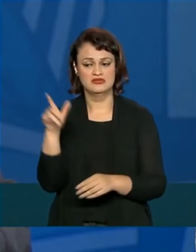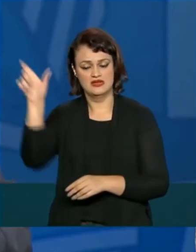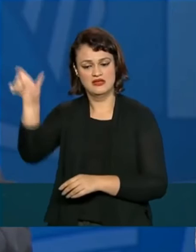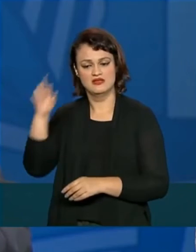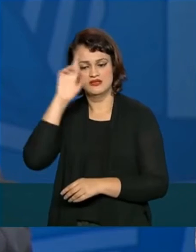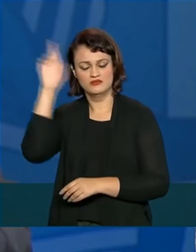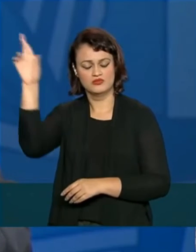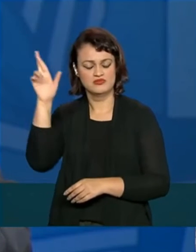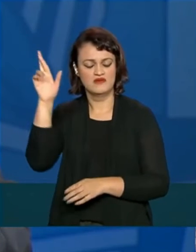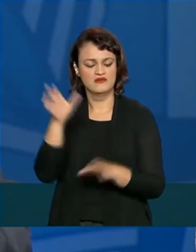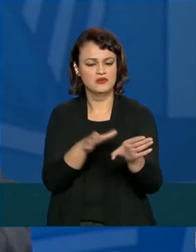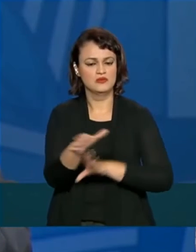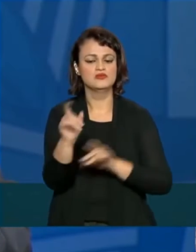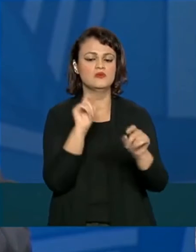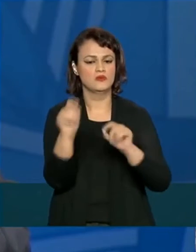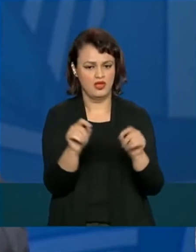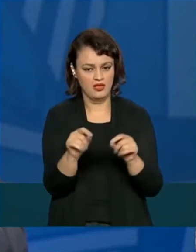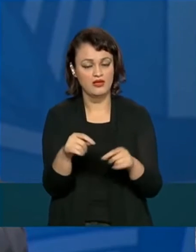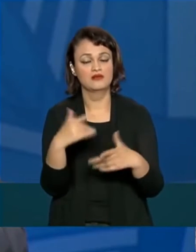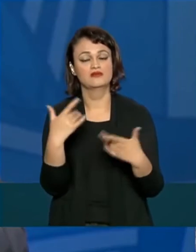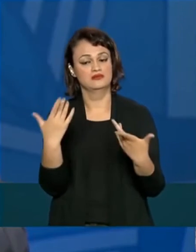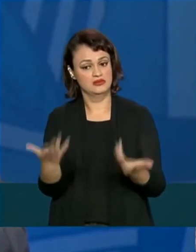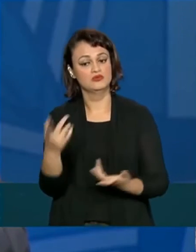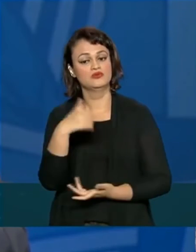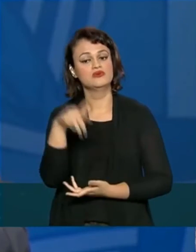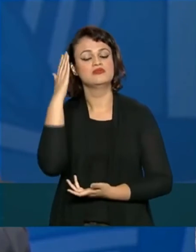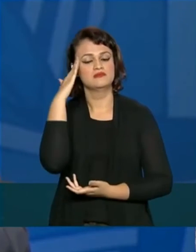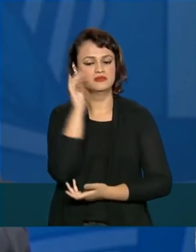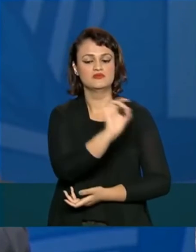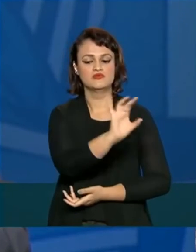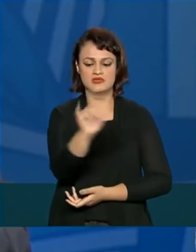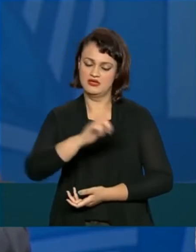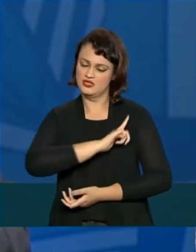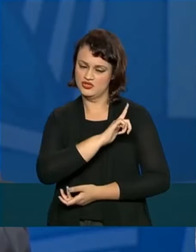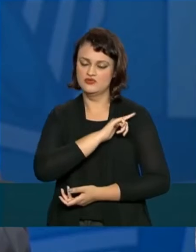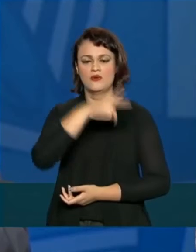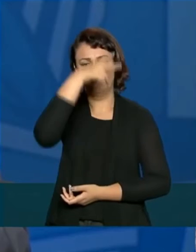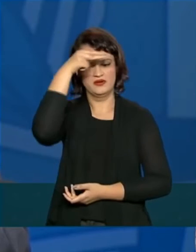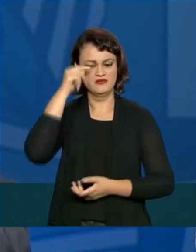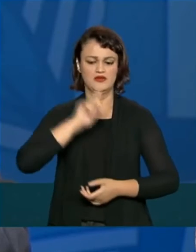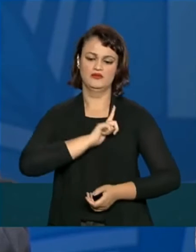locais e órgãos de saúde. Então, cabe, como nós sabemos, ao gestor local, ao prefeito, ao